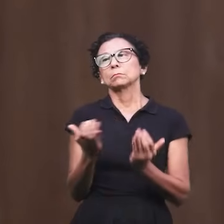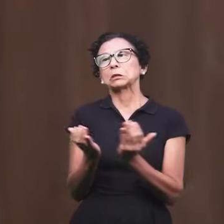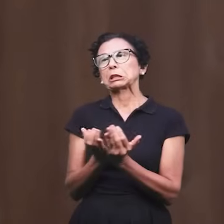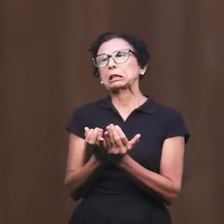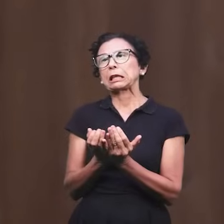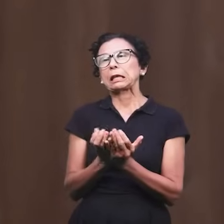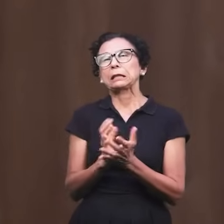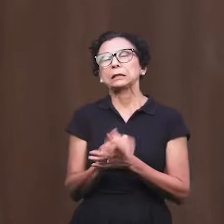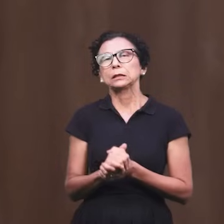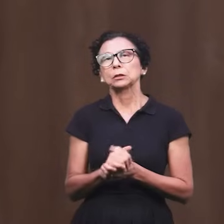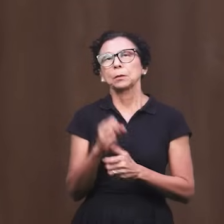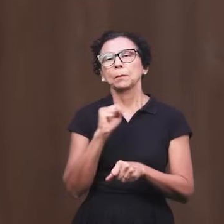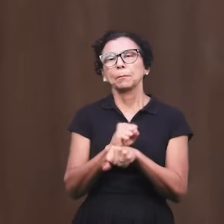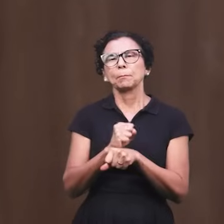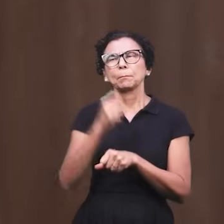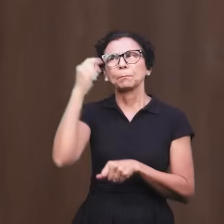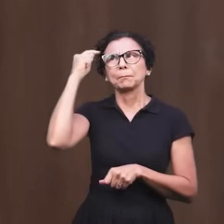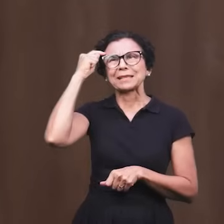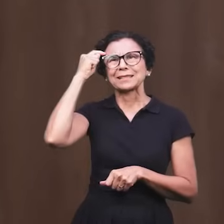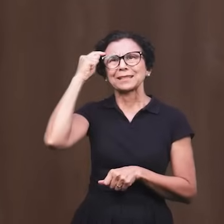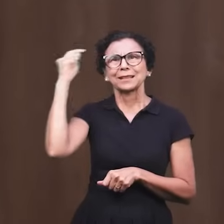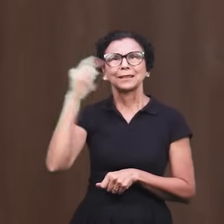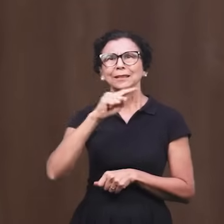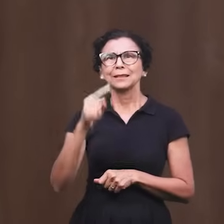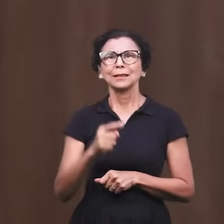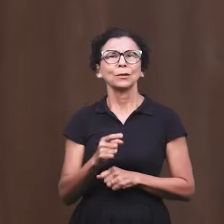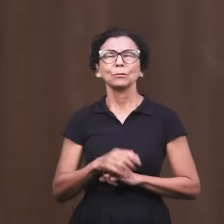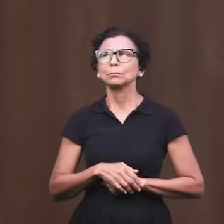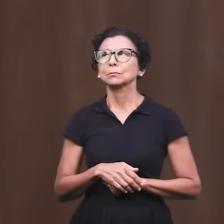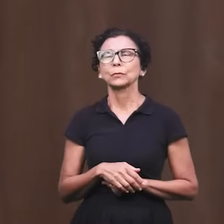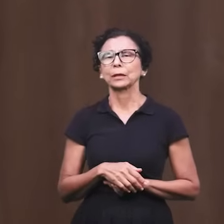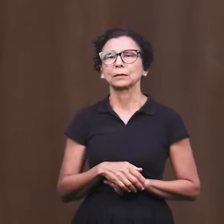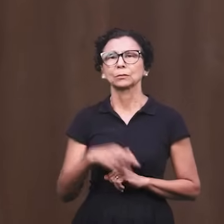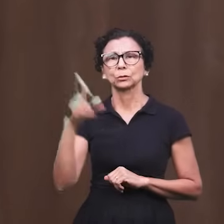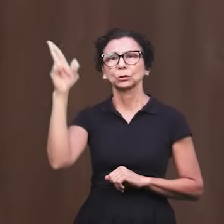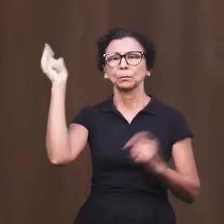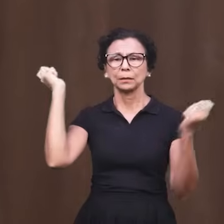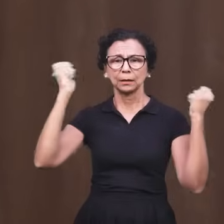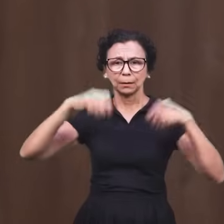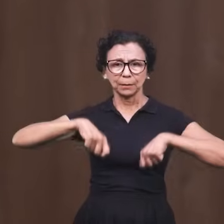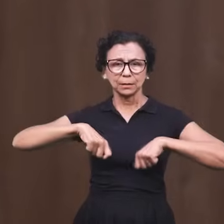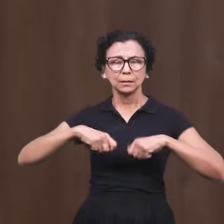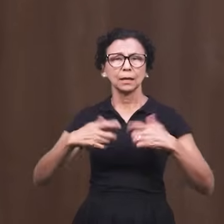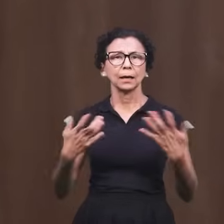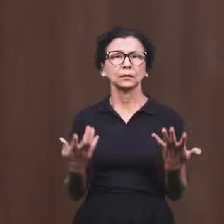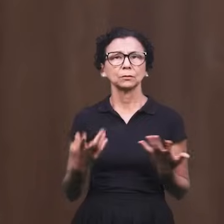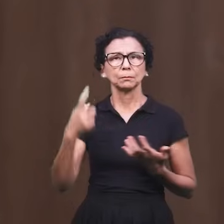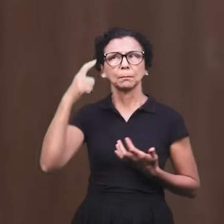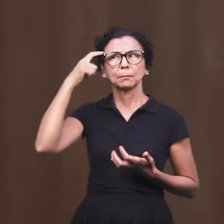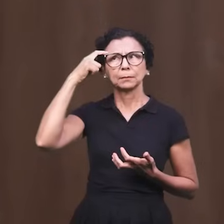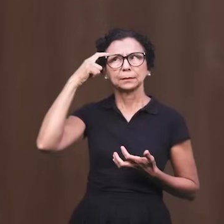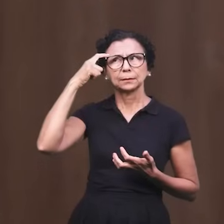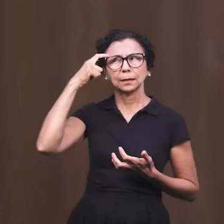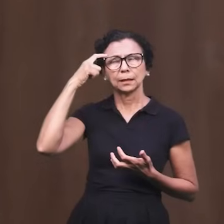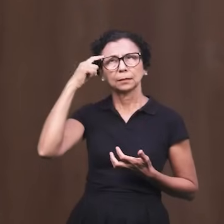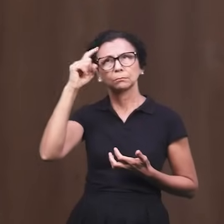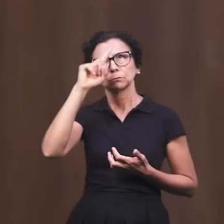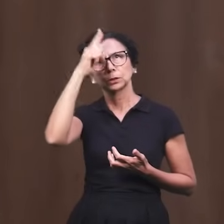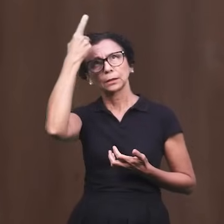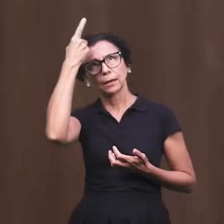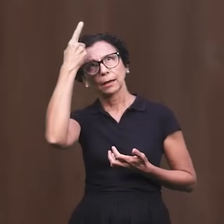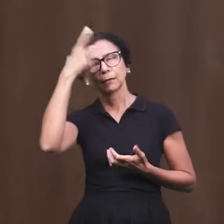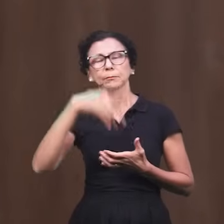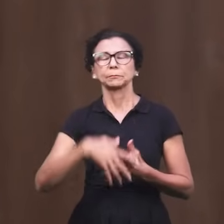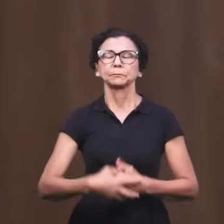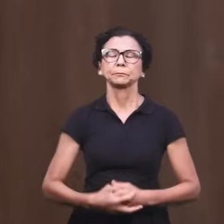Não. Eu vou continuar pensando. Eu sou um ser pensante. Deus me deu essa capacidade de pensar. O que eu